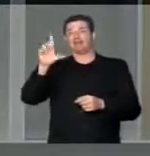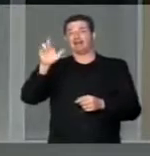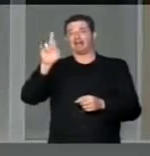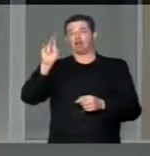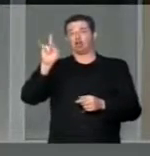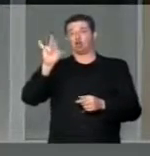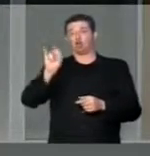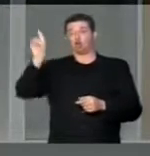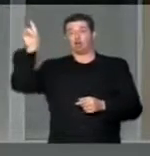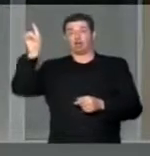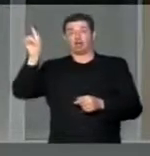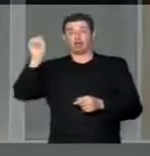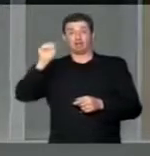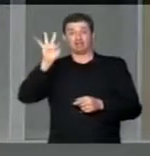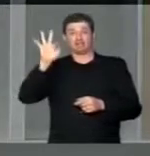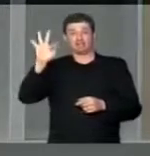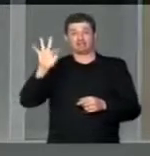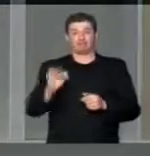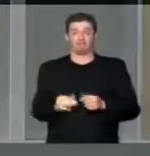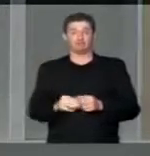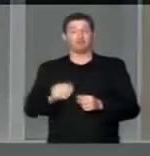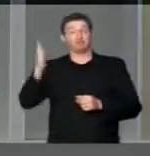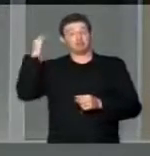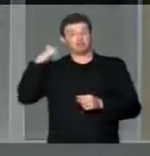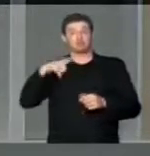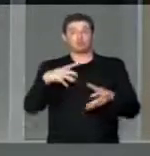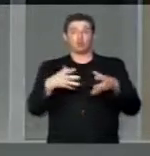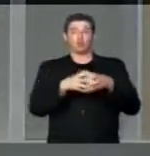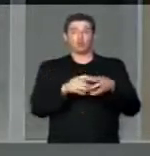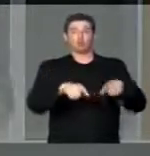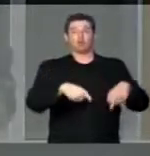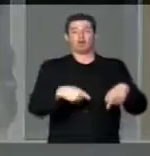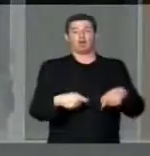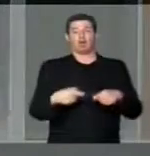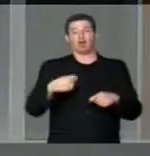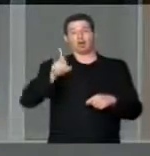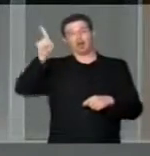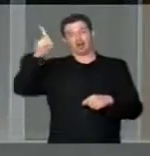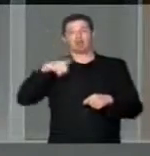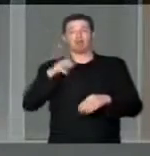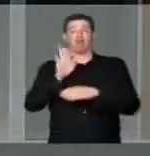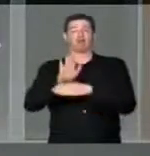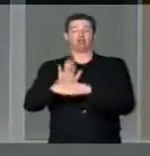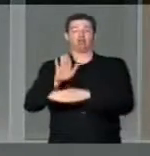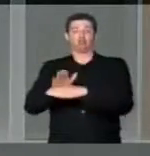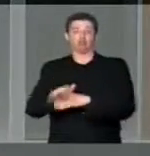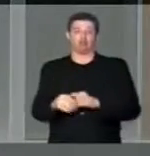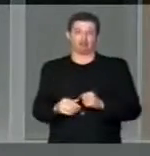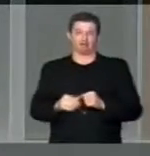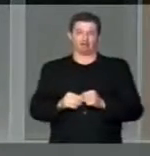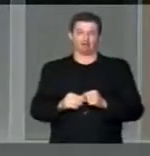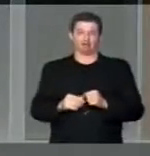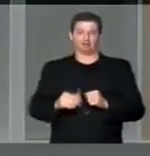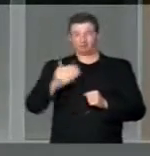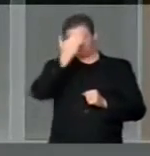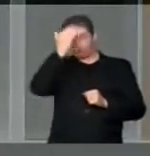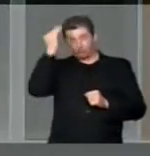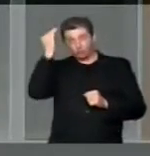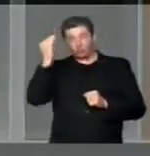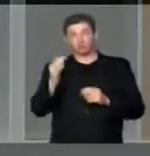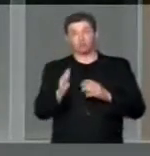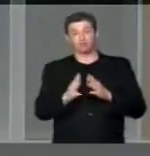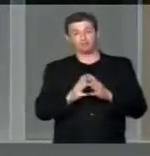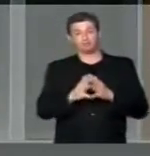Tribunal Federal, que eu sei que tem uma mobilização da bancada ruralista para isso, para ajudar o senhor Eduardo